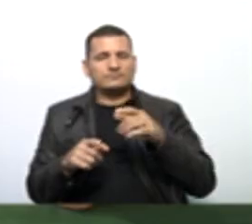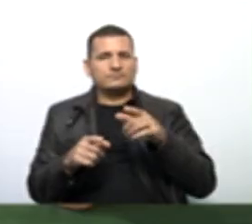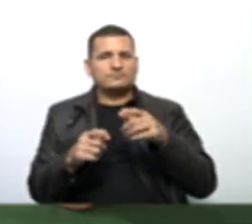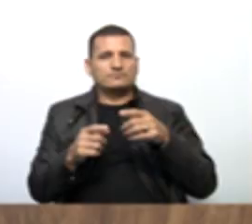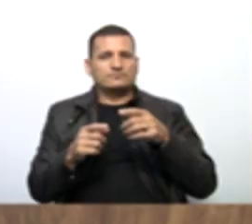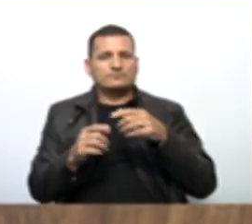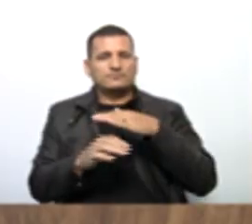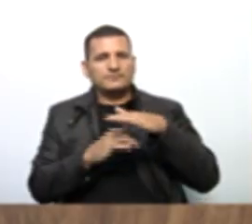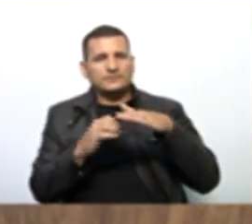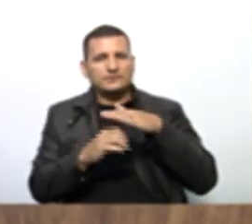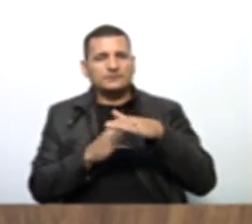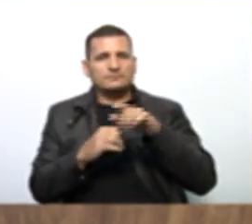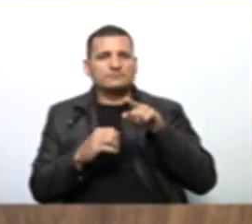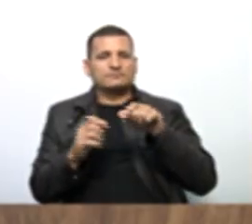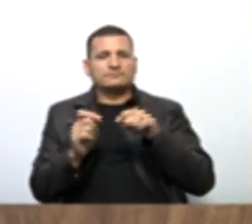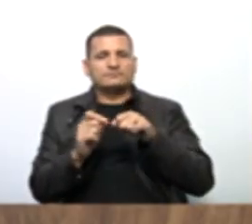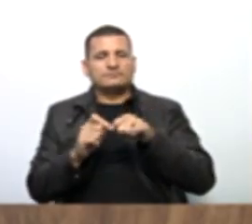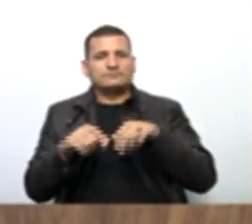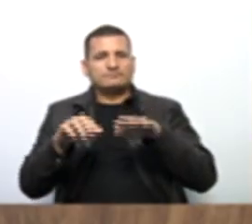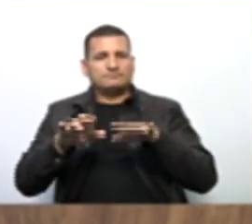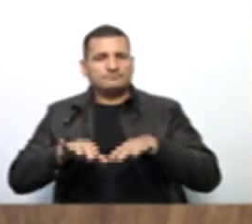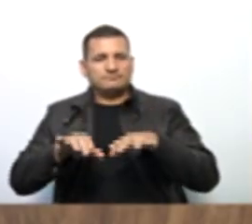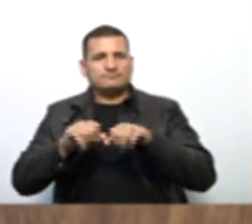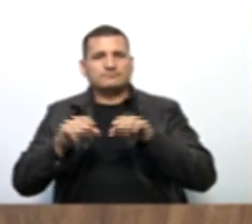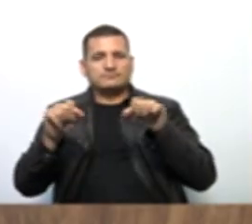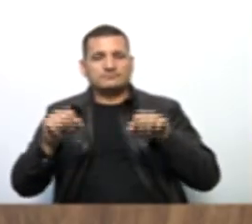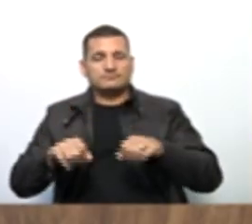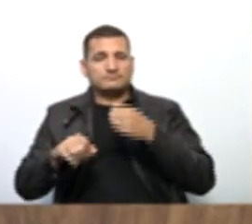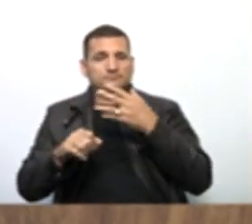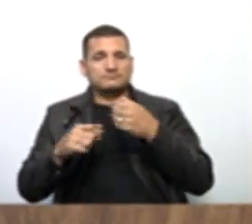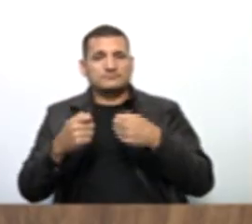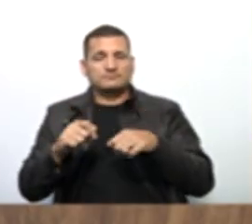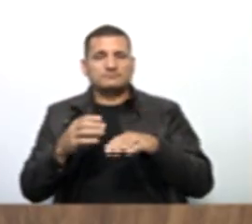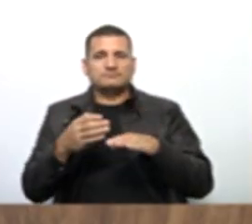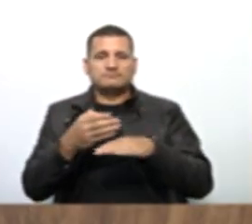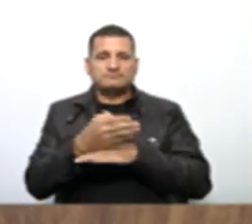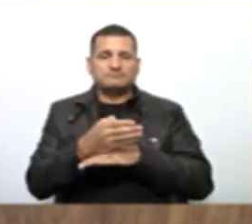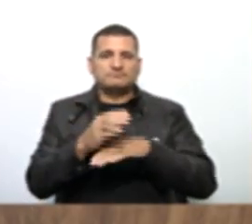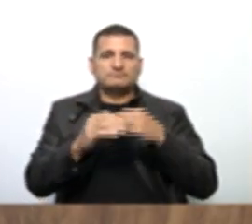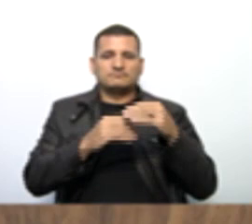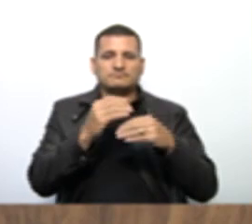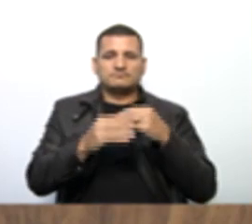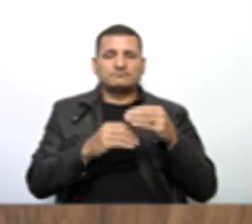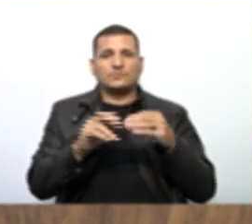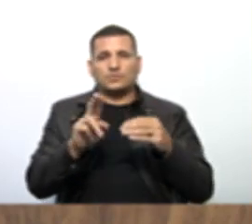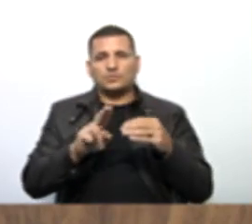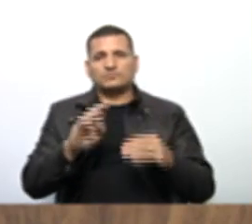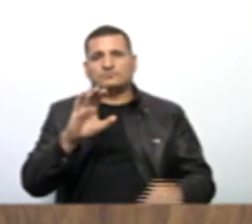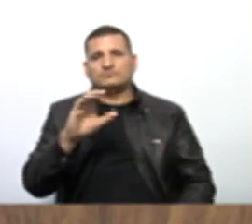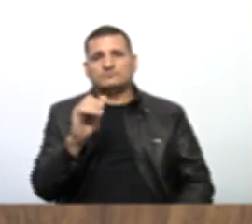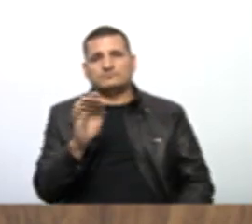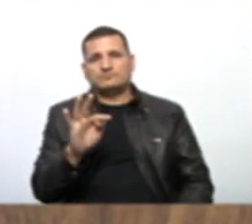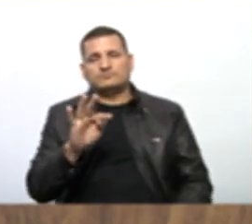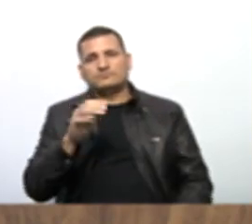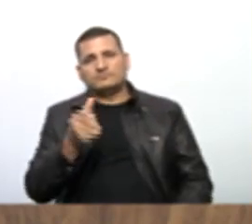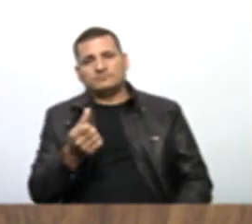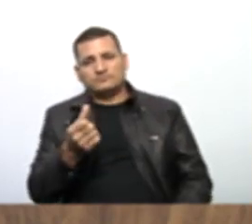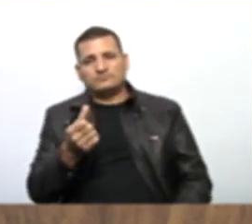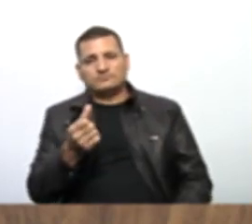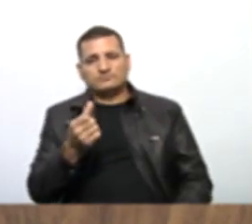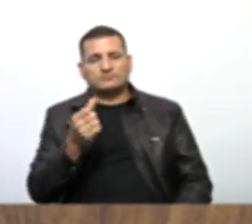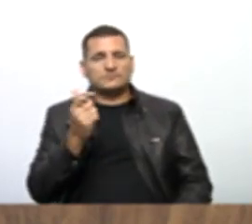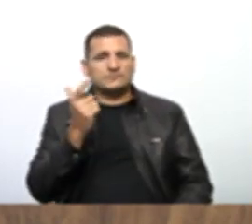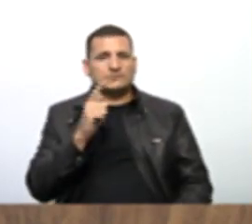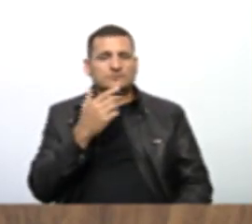desenvolver um sistema bacana precisa acessar é um banco de dados mesmo cat6 né possui internamente a gente consegue navegar